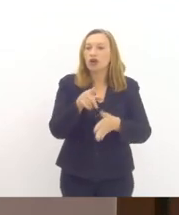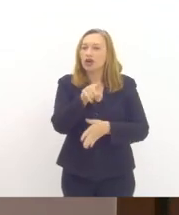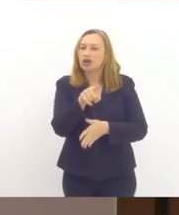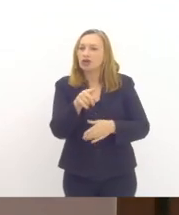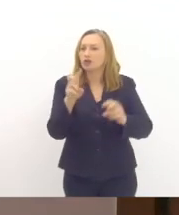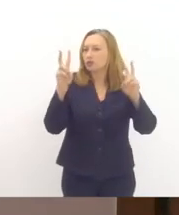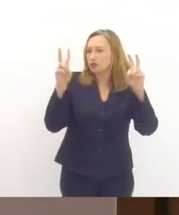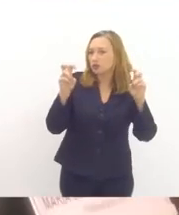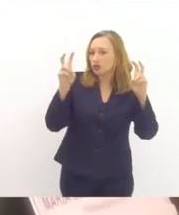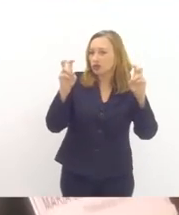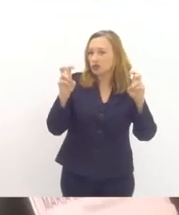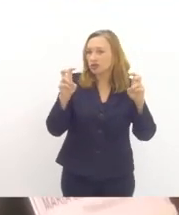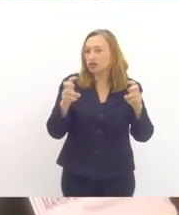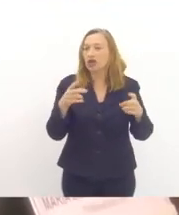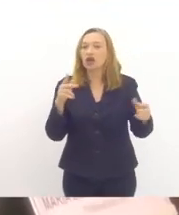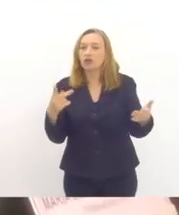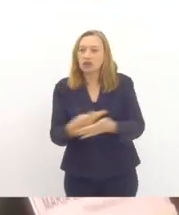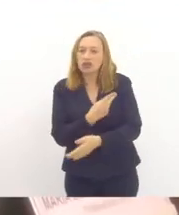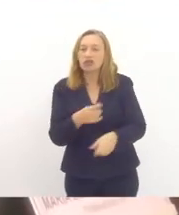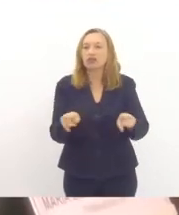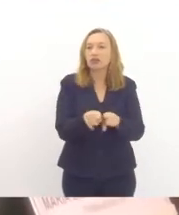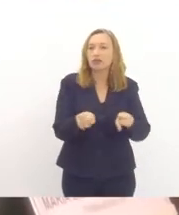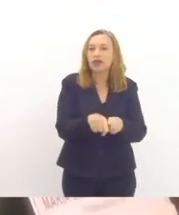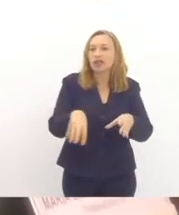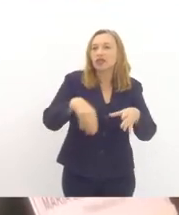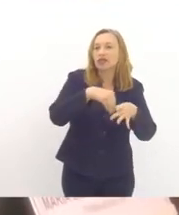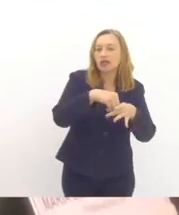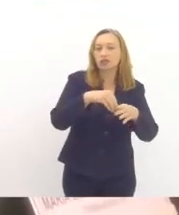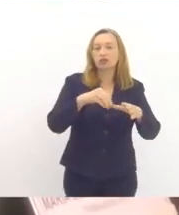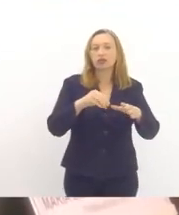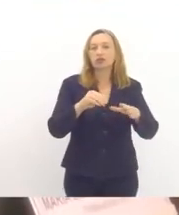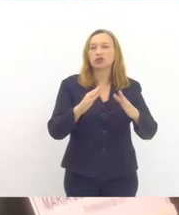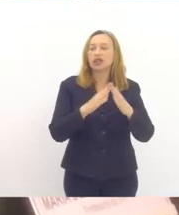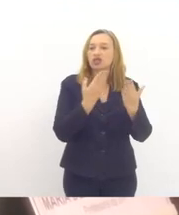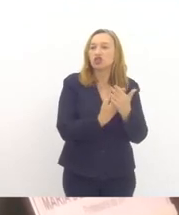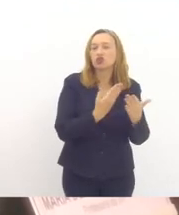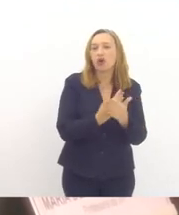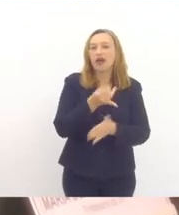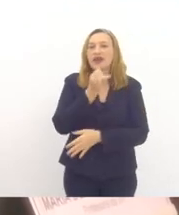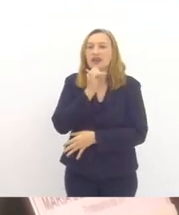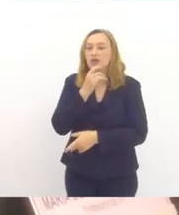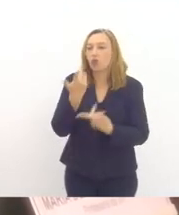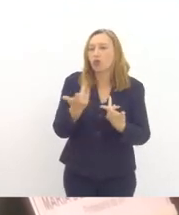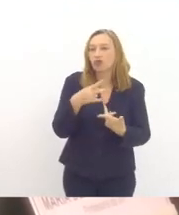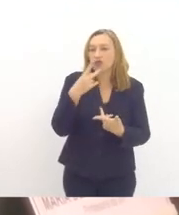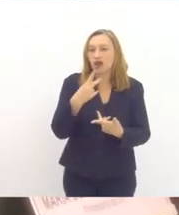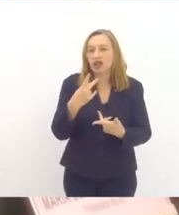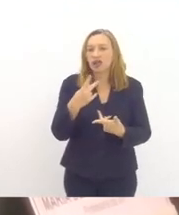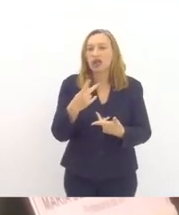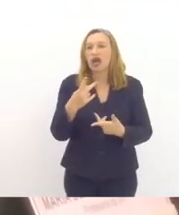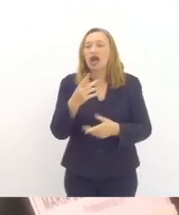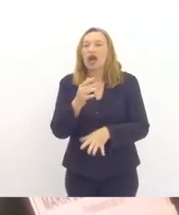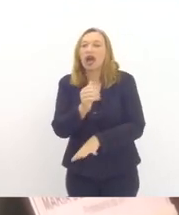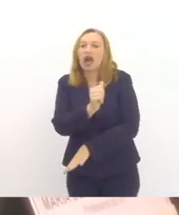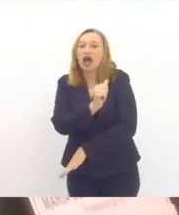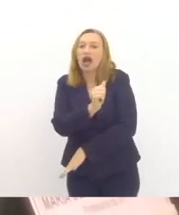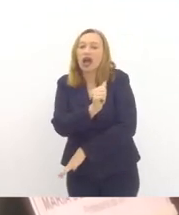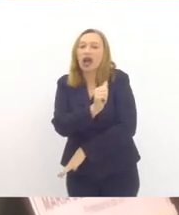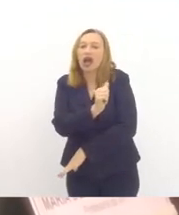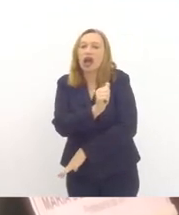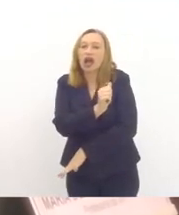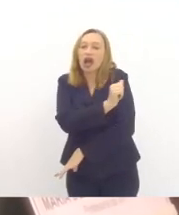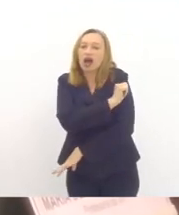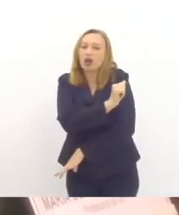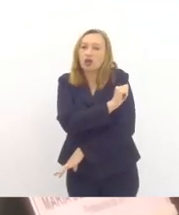sui generis que vem surgindo também nas escolas, porque, por exemplo, quando se trata de alunos refugiados, também existem